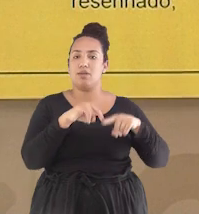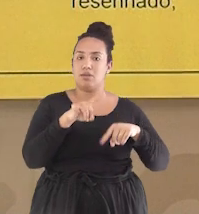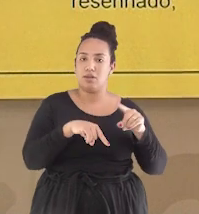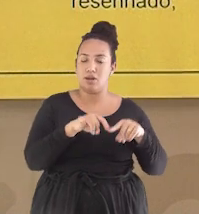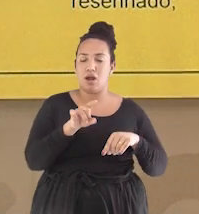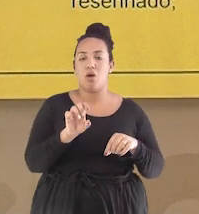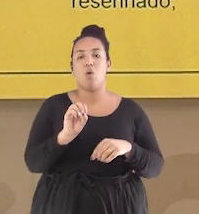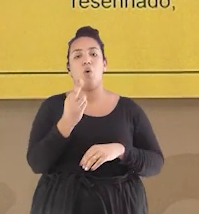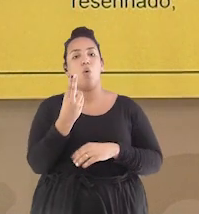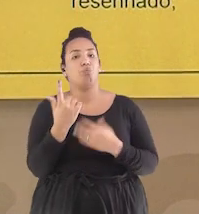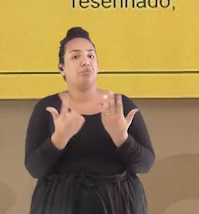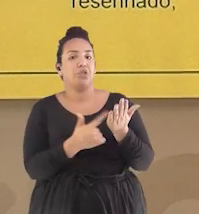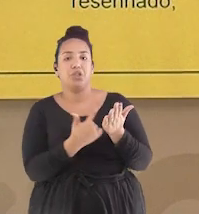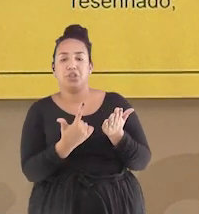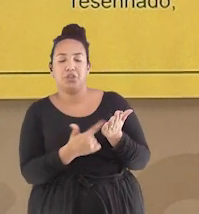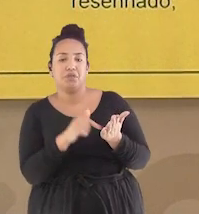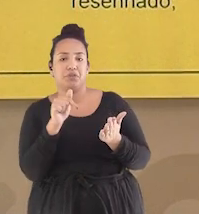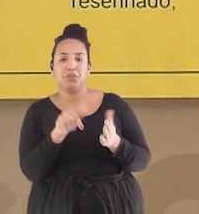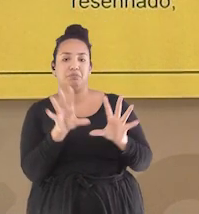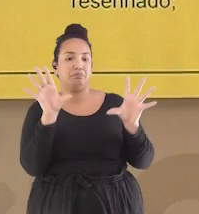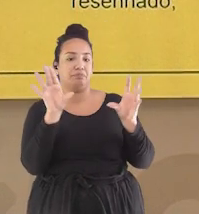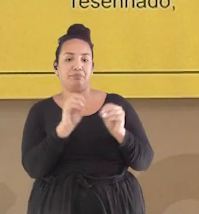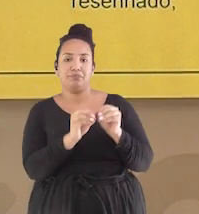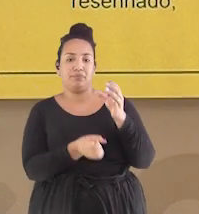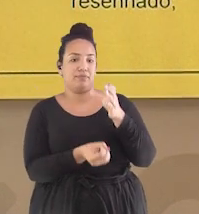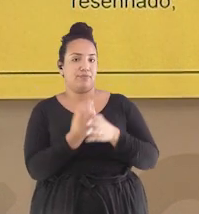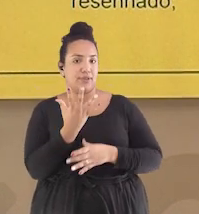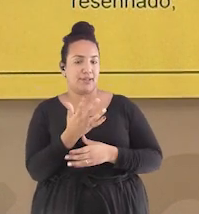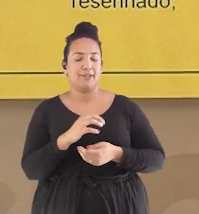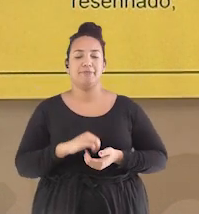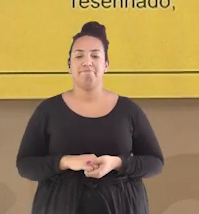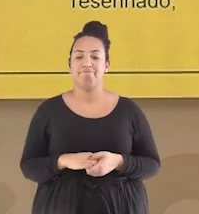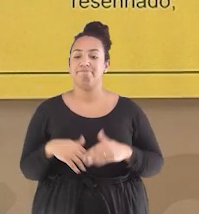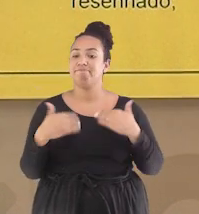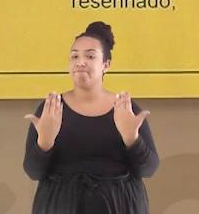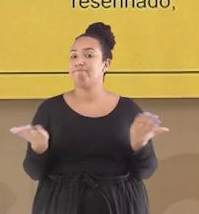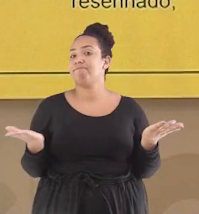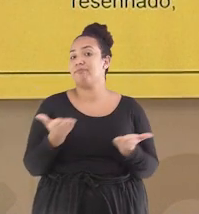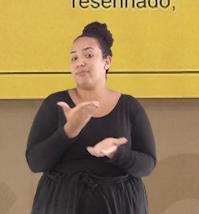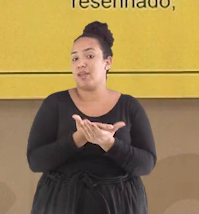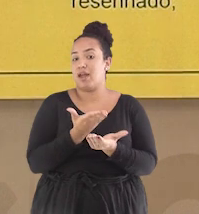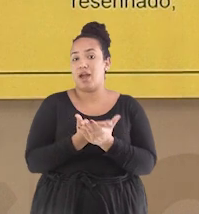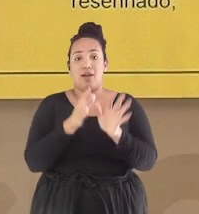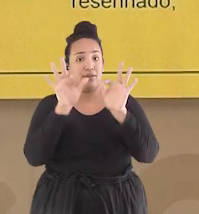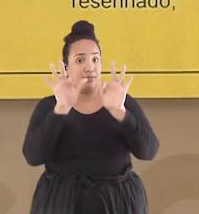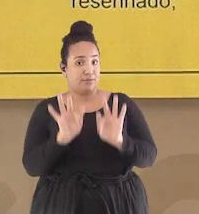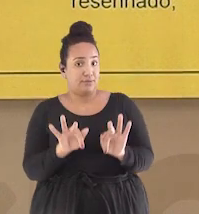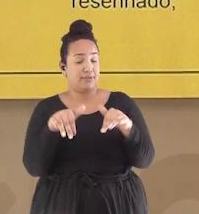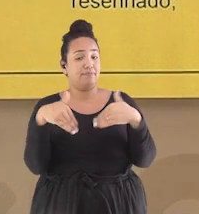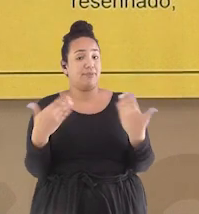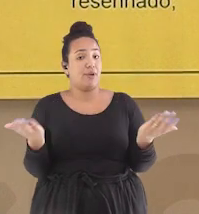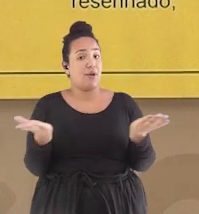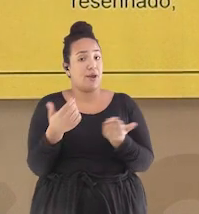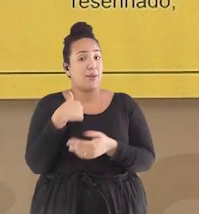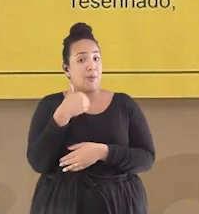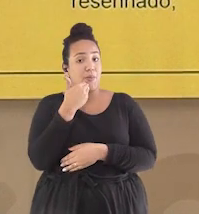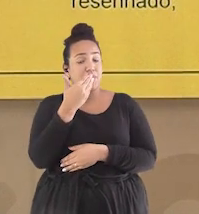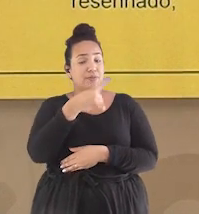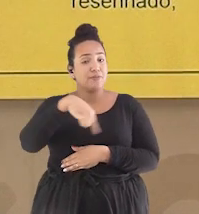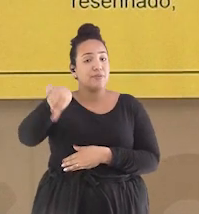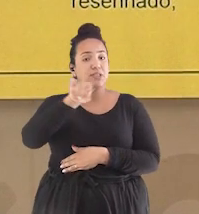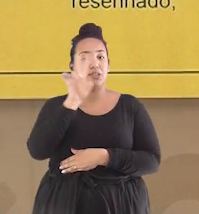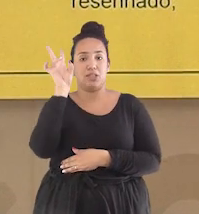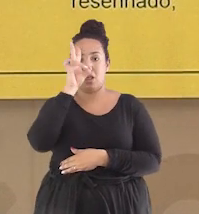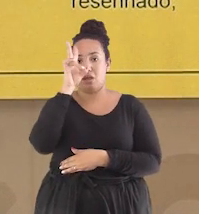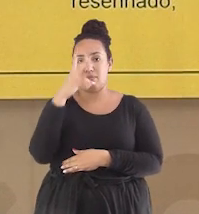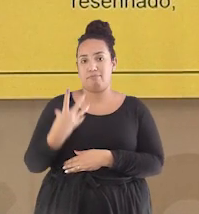produto, objeto ou obra que está sendo resenhada. E nossa aula está chegando ao fim. Por isso, quero lembrar vocês de marcarem